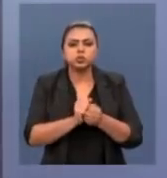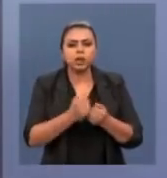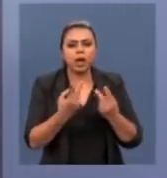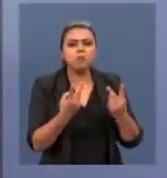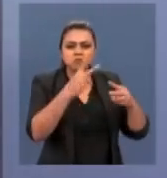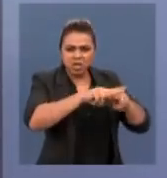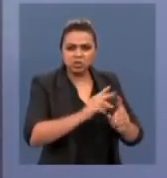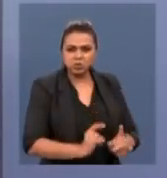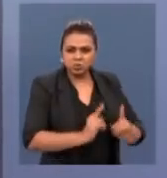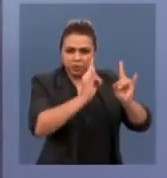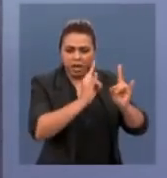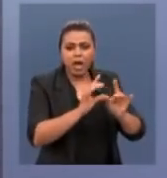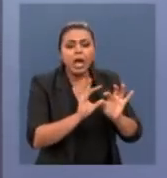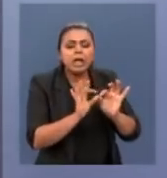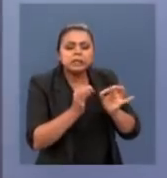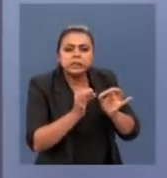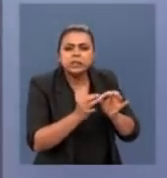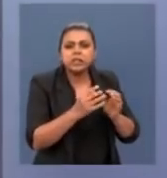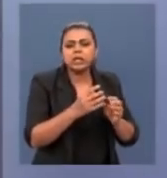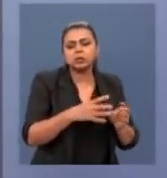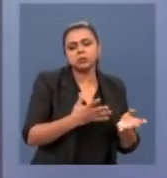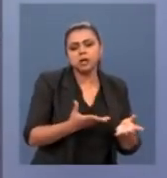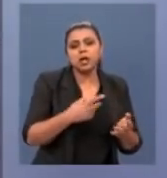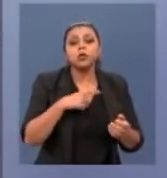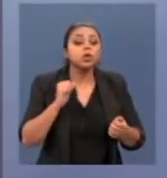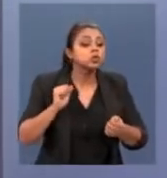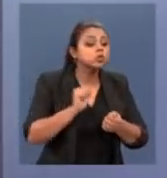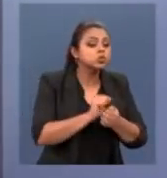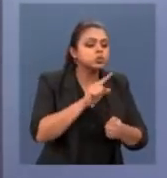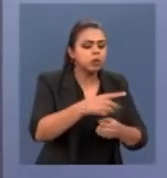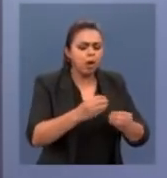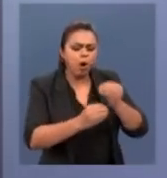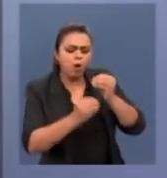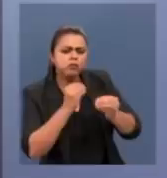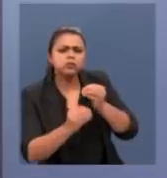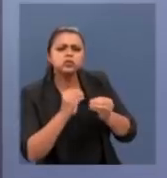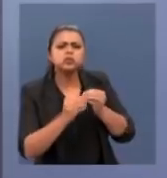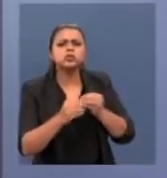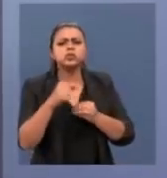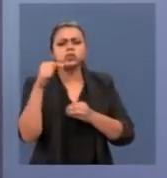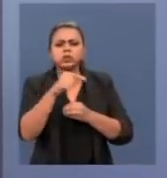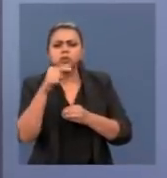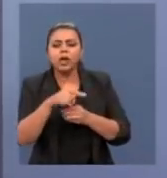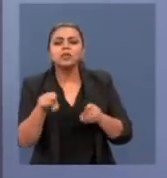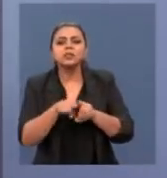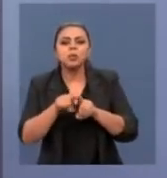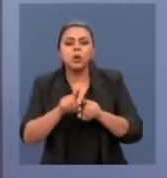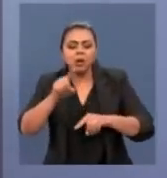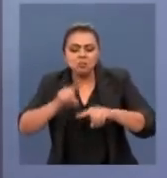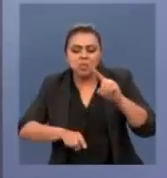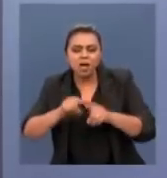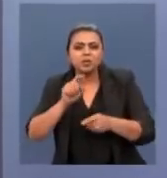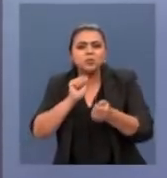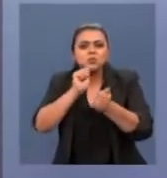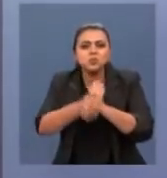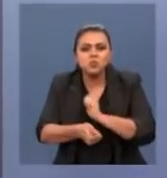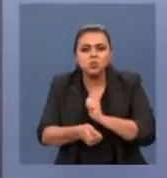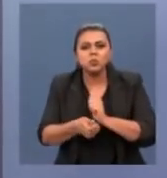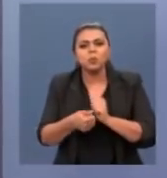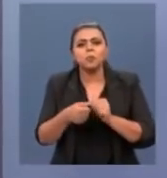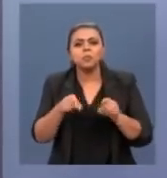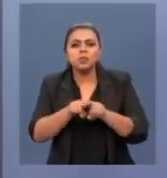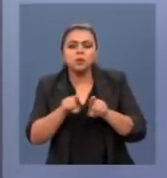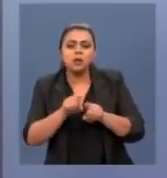baixa periculosidade em cheio de oficinas fazê-la com que haja a produção de material esportivo e lá